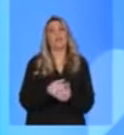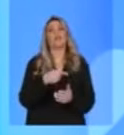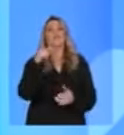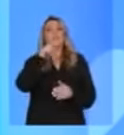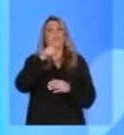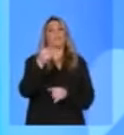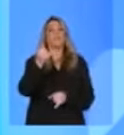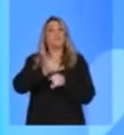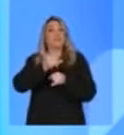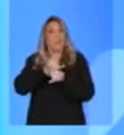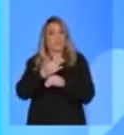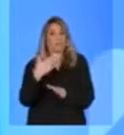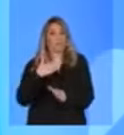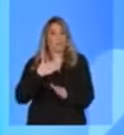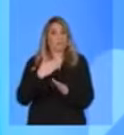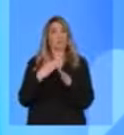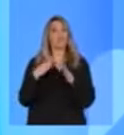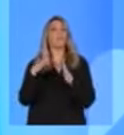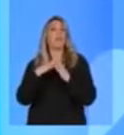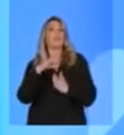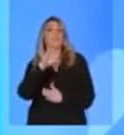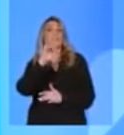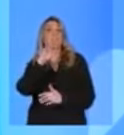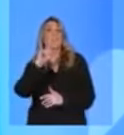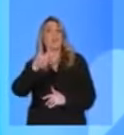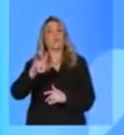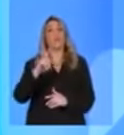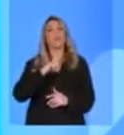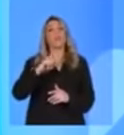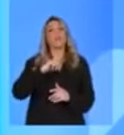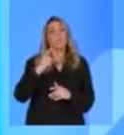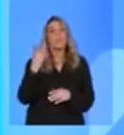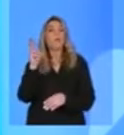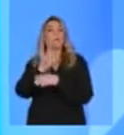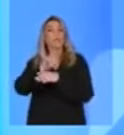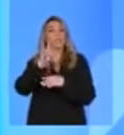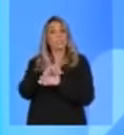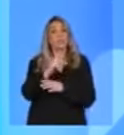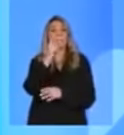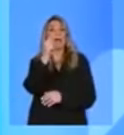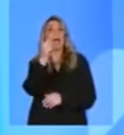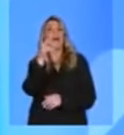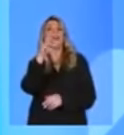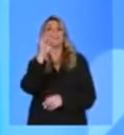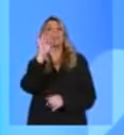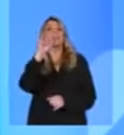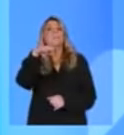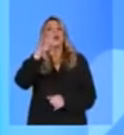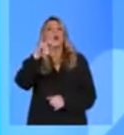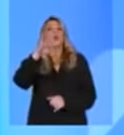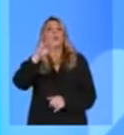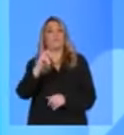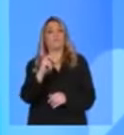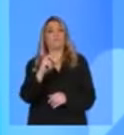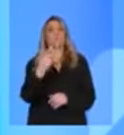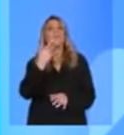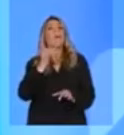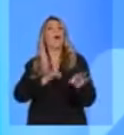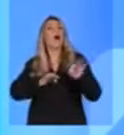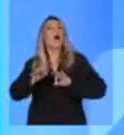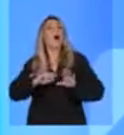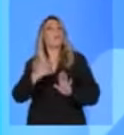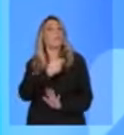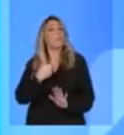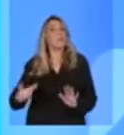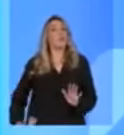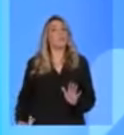chefe da casa civil de governo ela tem a proteção do patrimônio a ordem pública e eu quero introduzir também o trabalho da guarda na